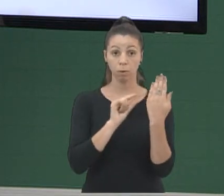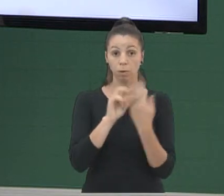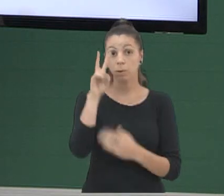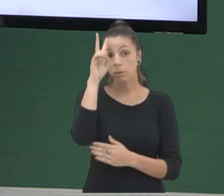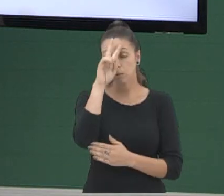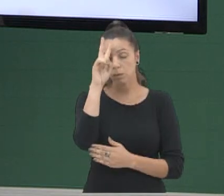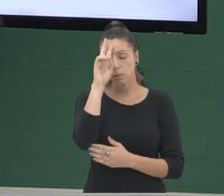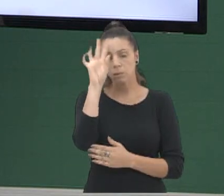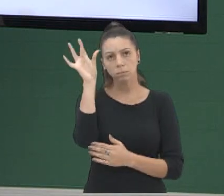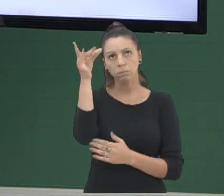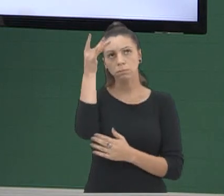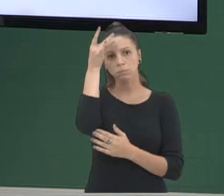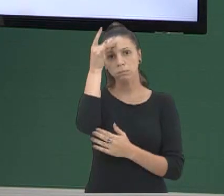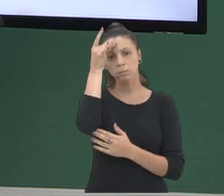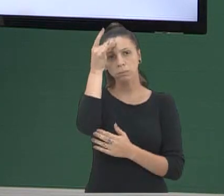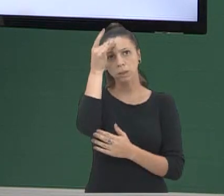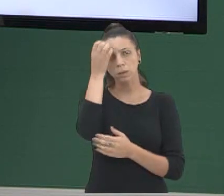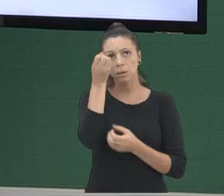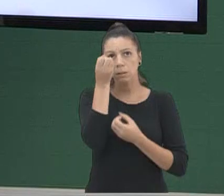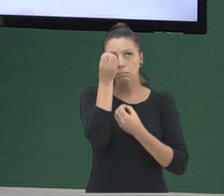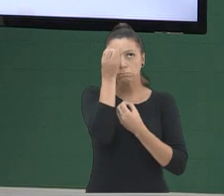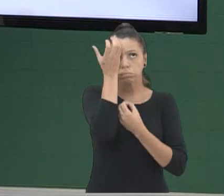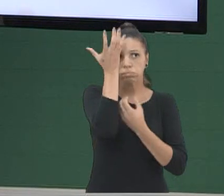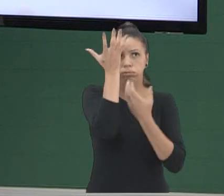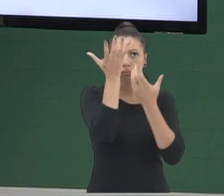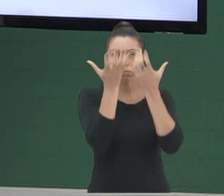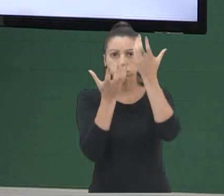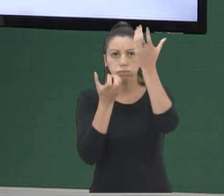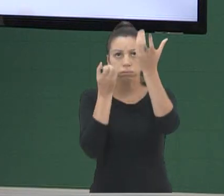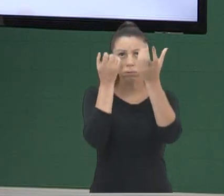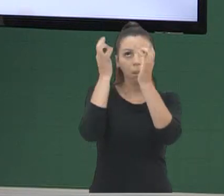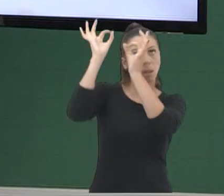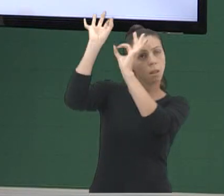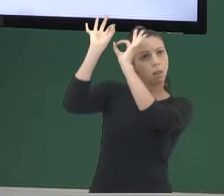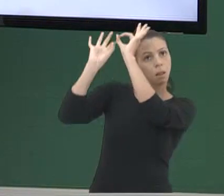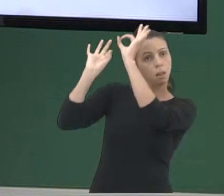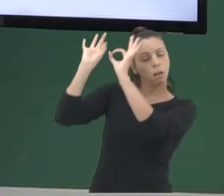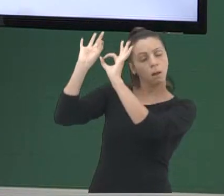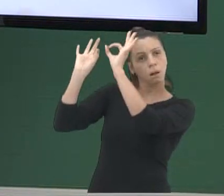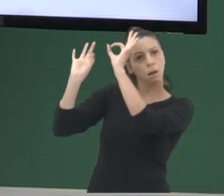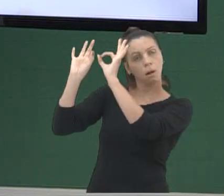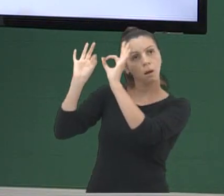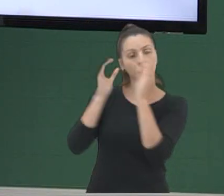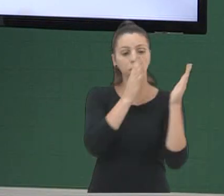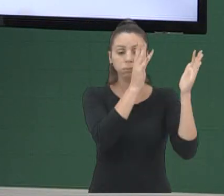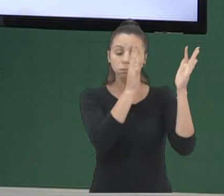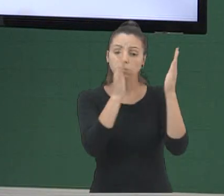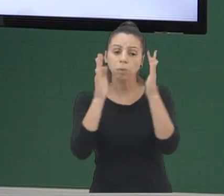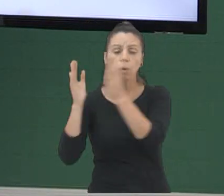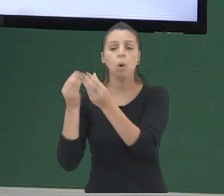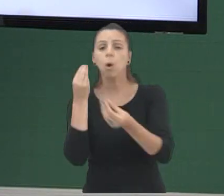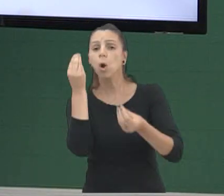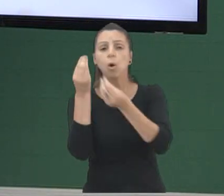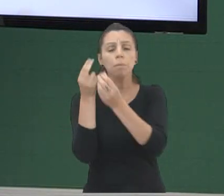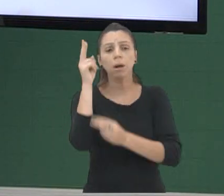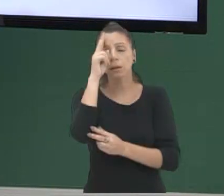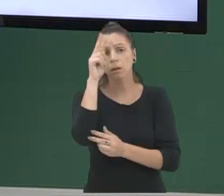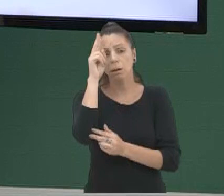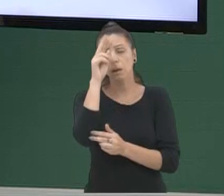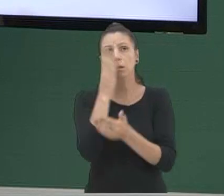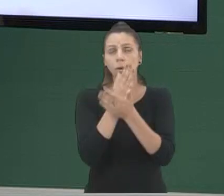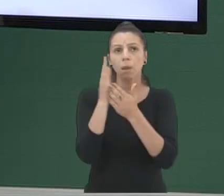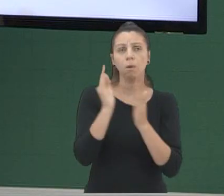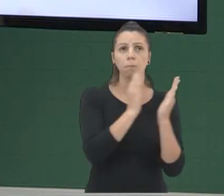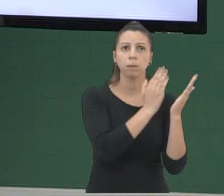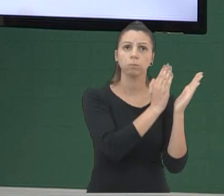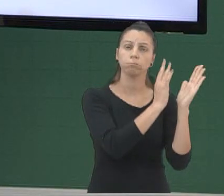tem em mente, né? Ele vai construir aí no seu planejamento, o seu enredo. Como é que eu quero essa história? Bom, ela começa